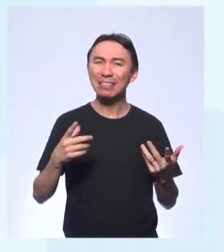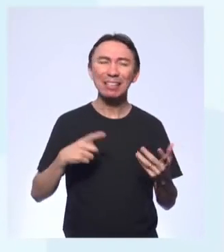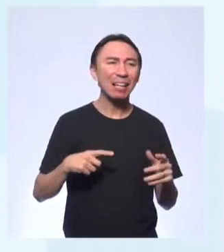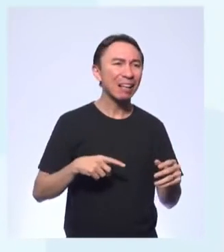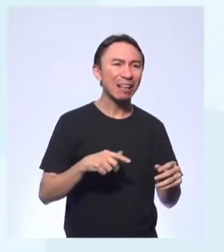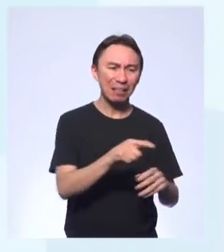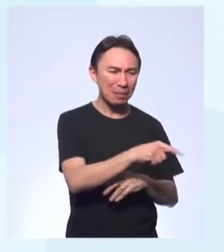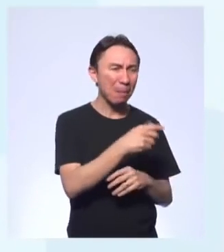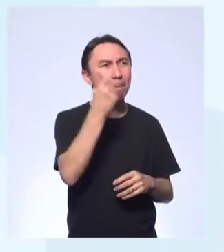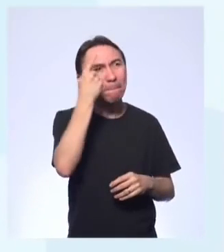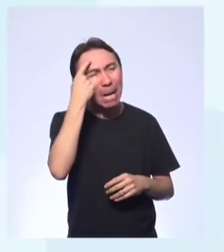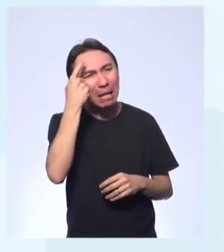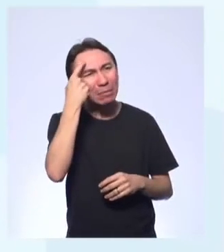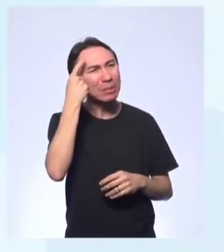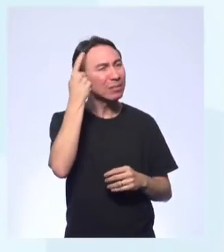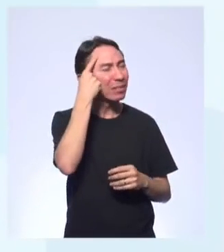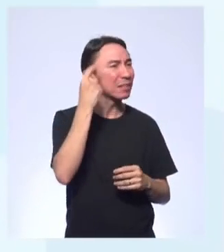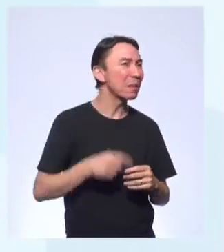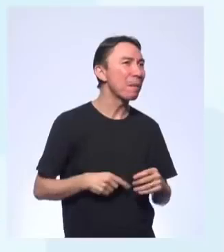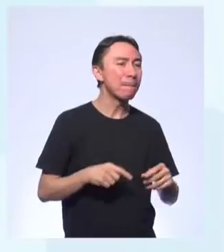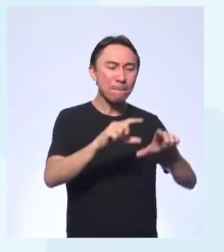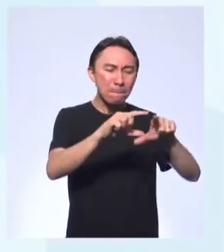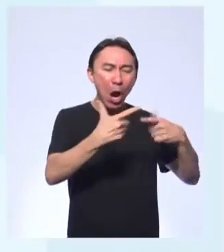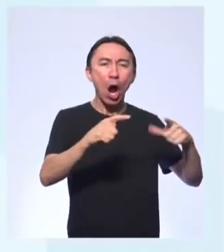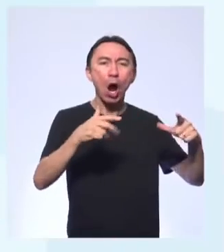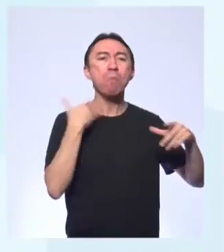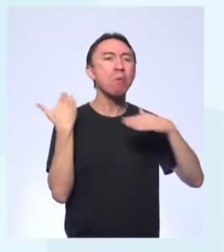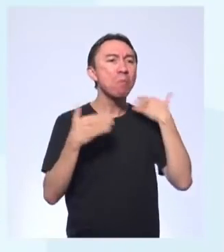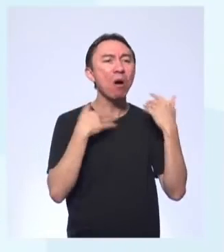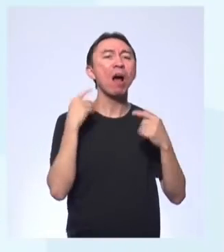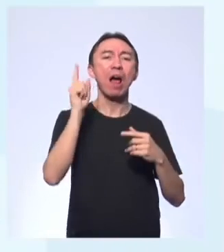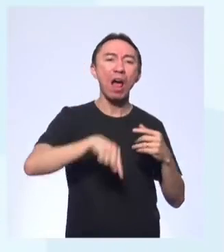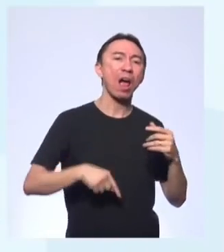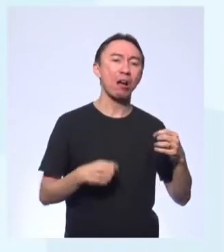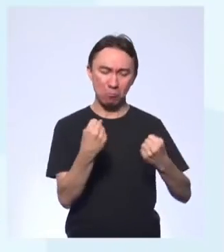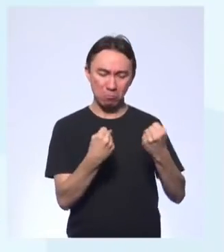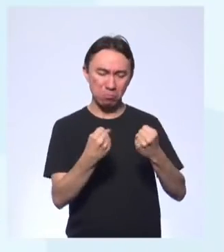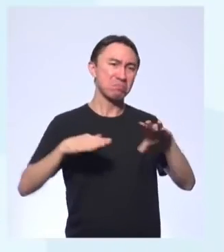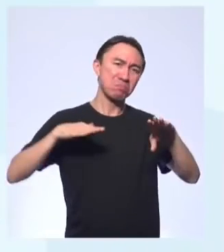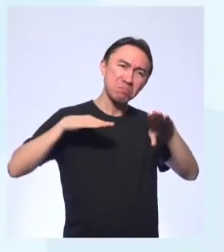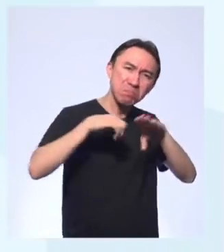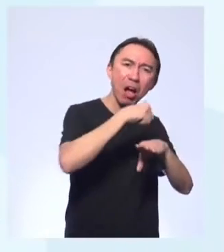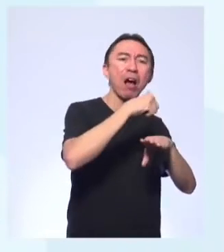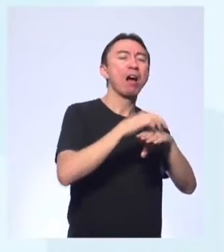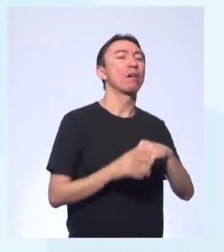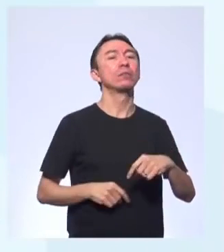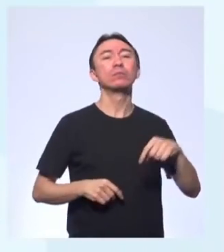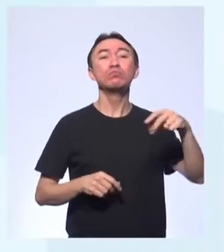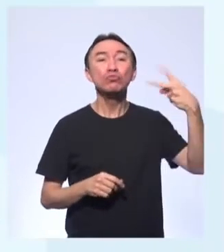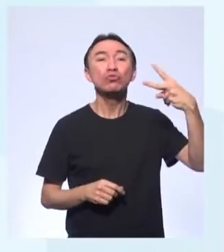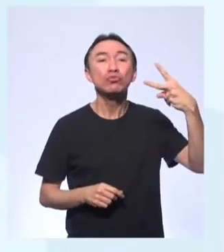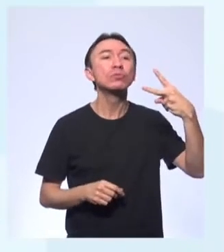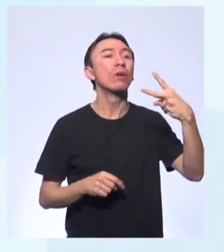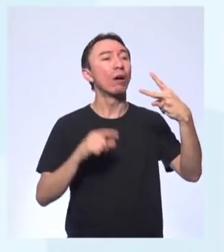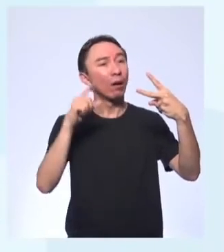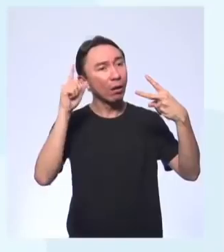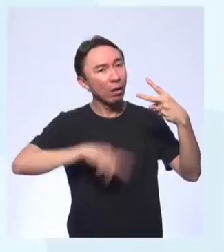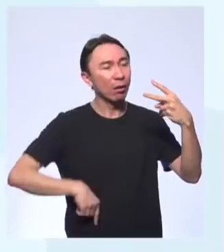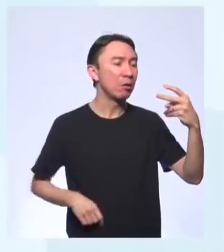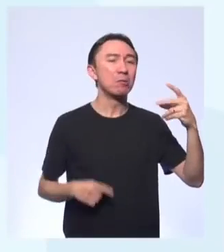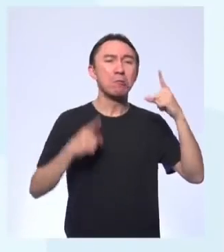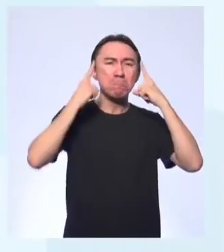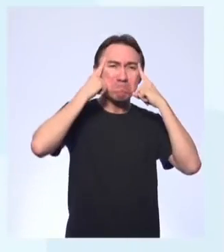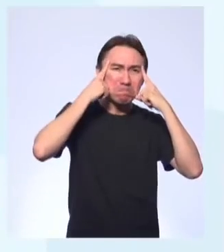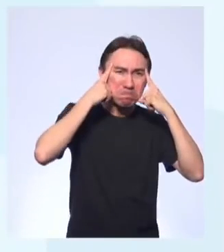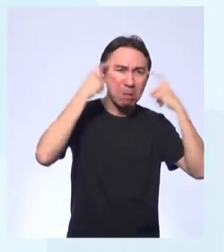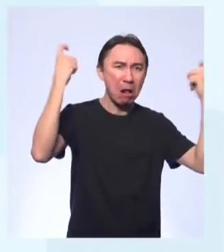estão relacionadas a acidentes de carro, a agressões, e aí, como muita gente falou, relacionado a toda